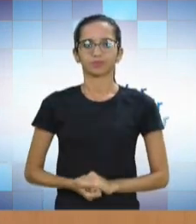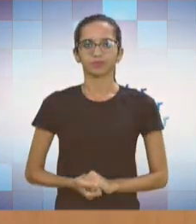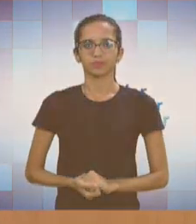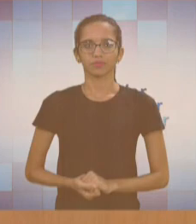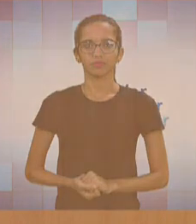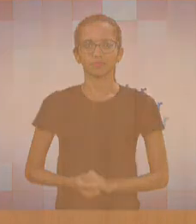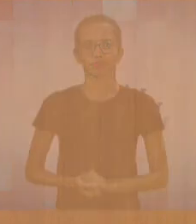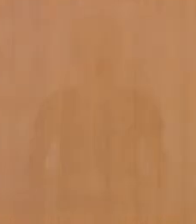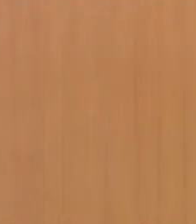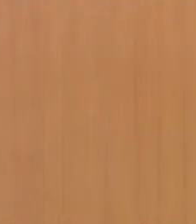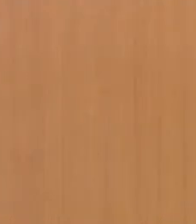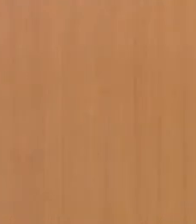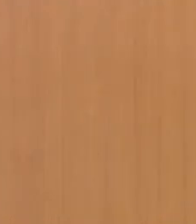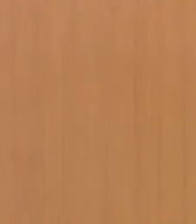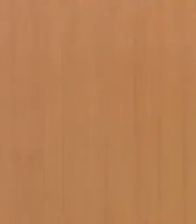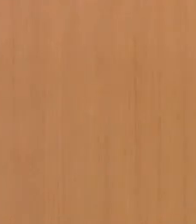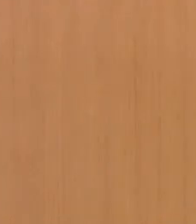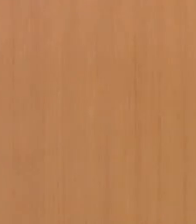sentir